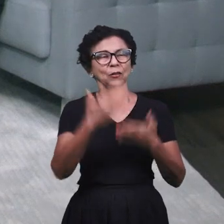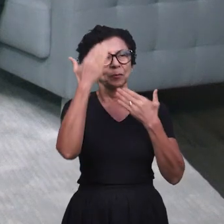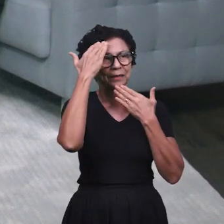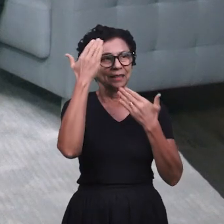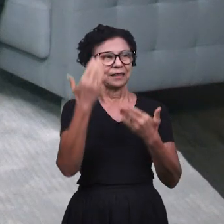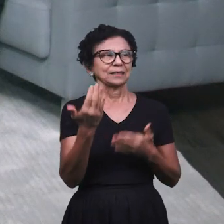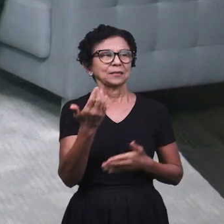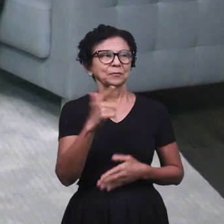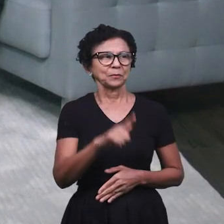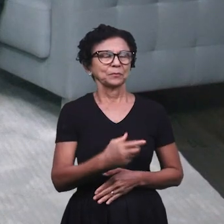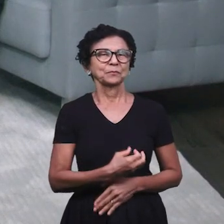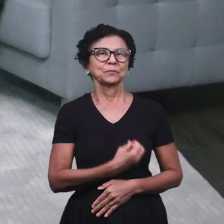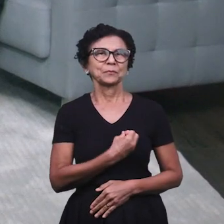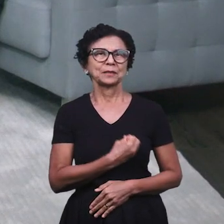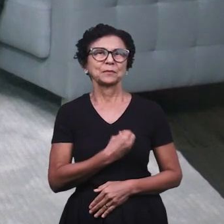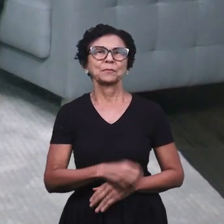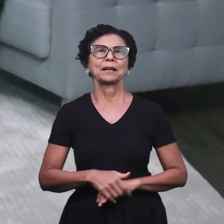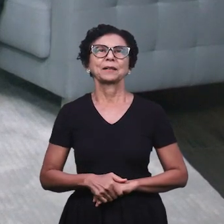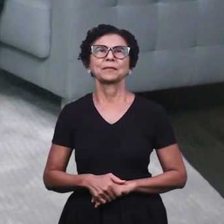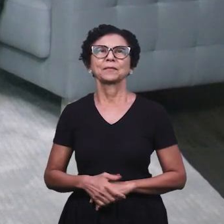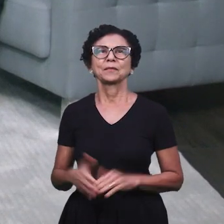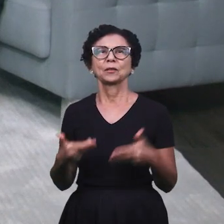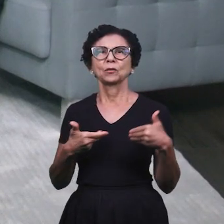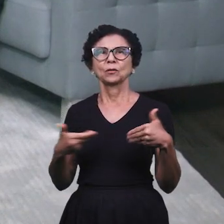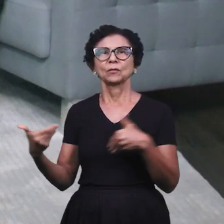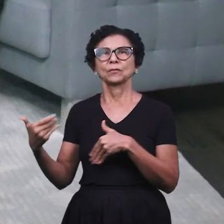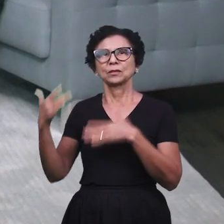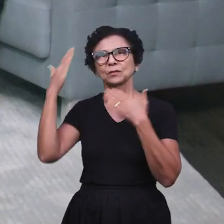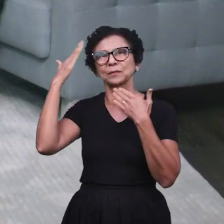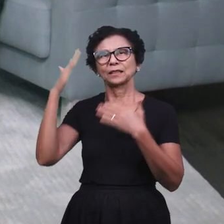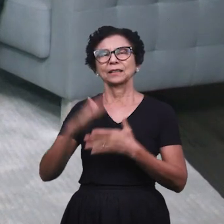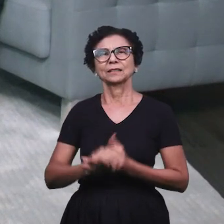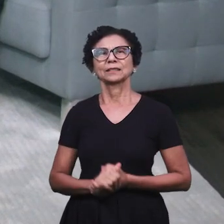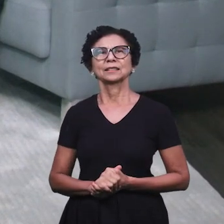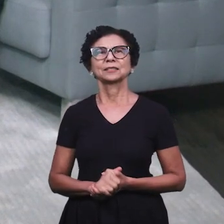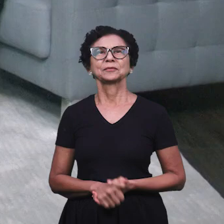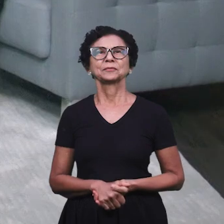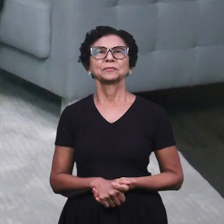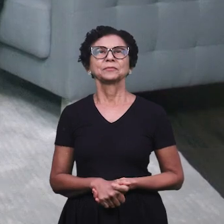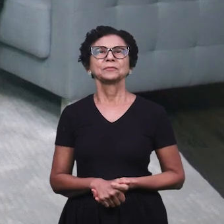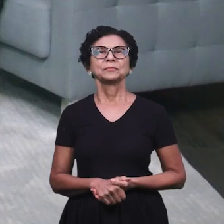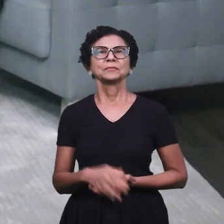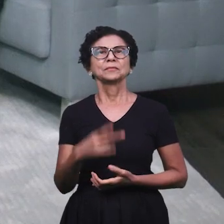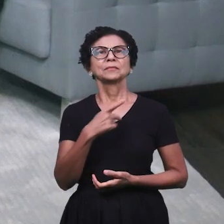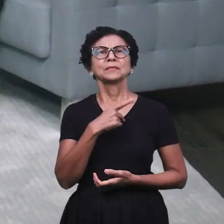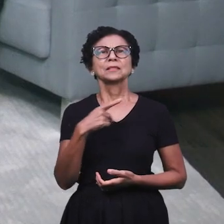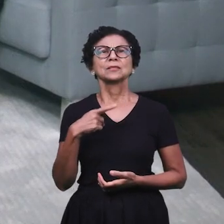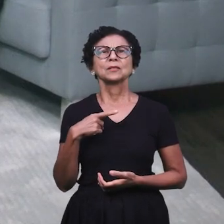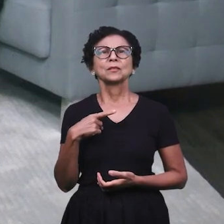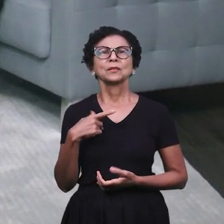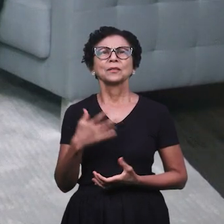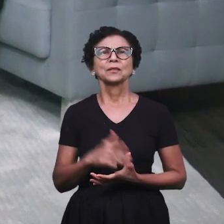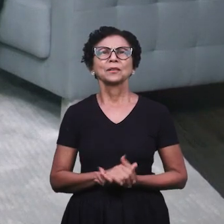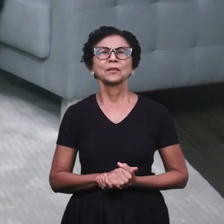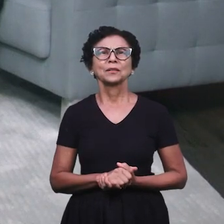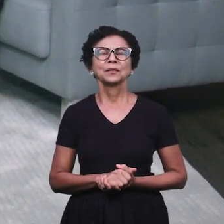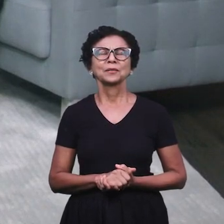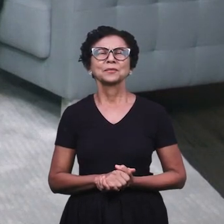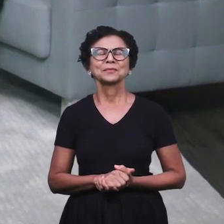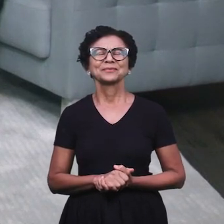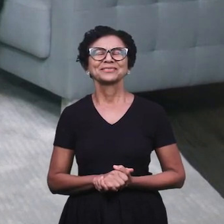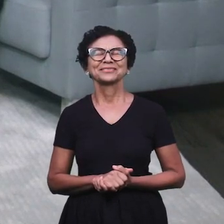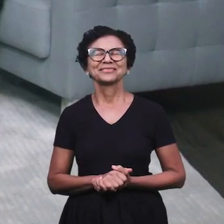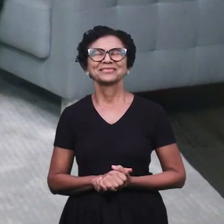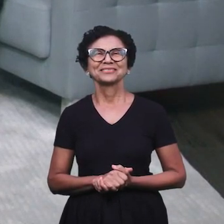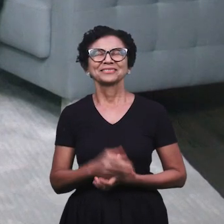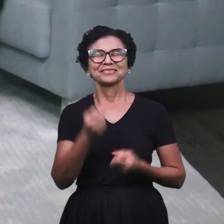participar conosco. Obrigada a vocês pelo convite, tá? É um prazer estar aqui. Glória a Deus. Pastor Fernando Almeida, seja muito bem-vindo